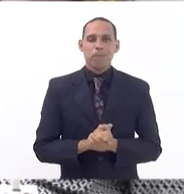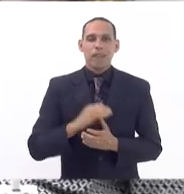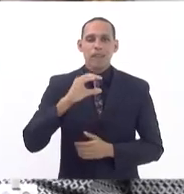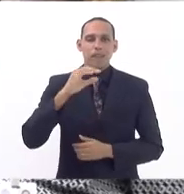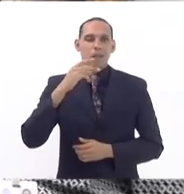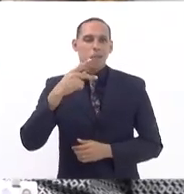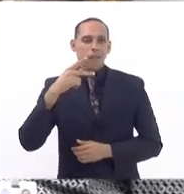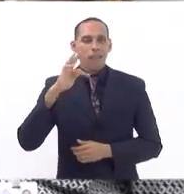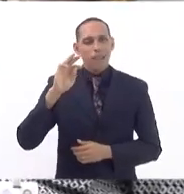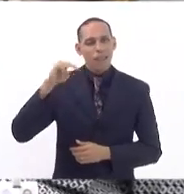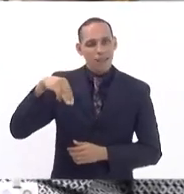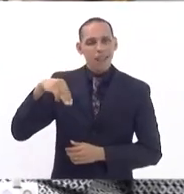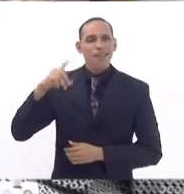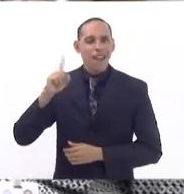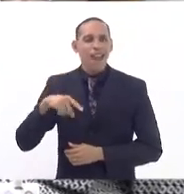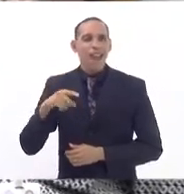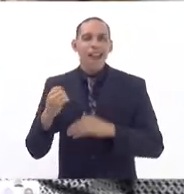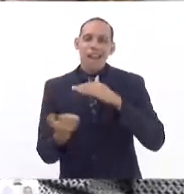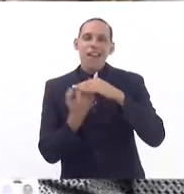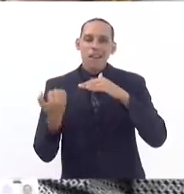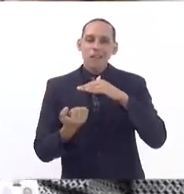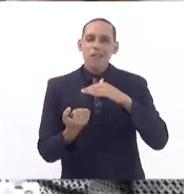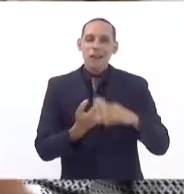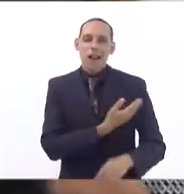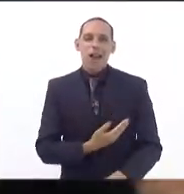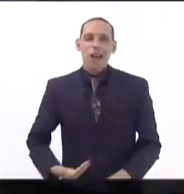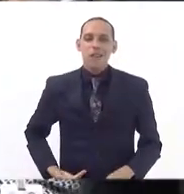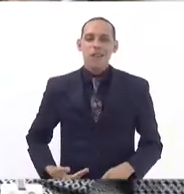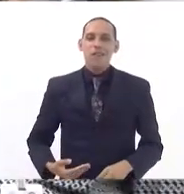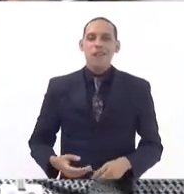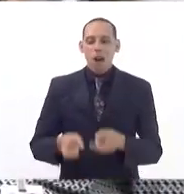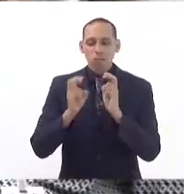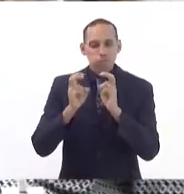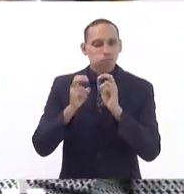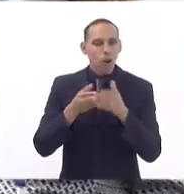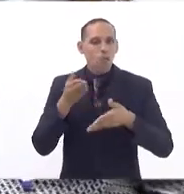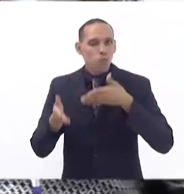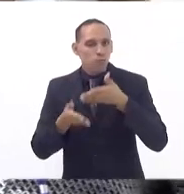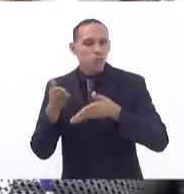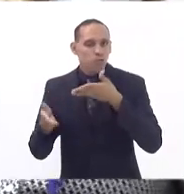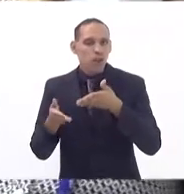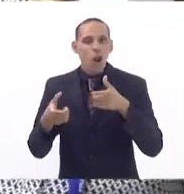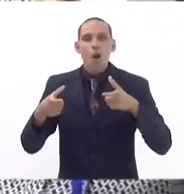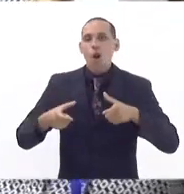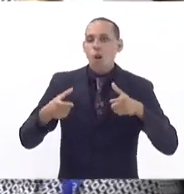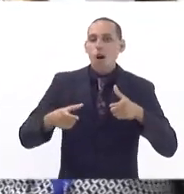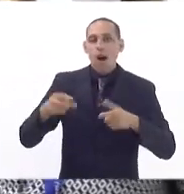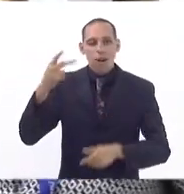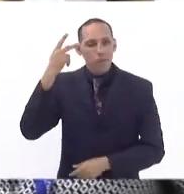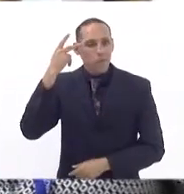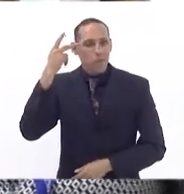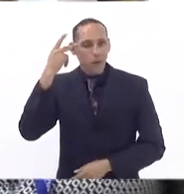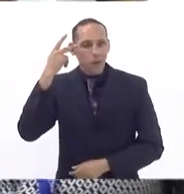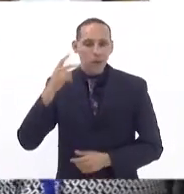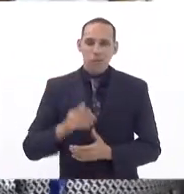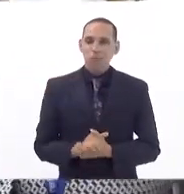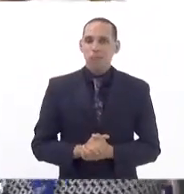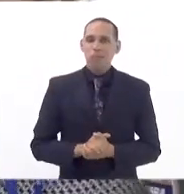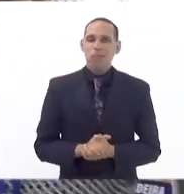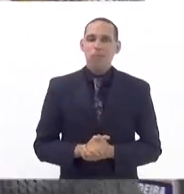A CPTM que a empresa concessionária pública que Execute operacionaliza os trens metropolitanos